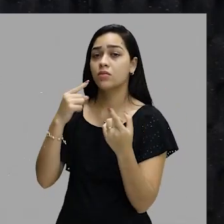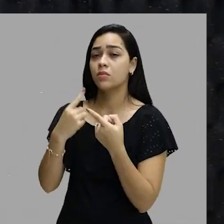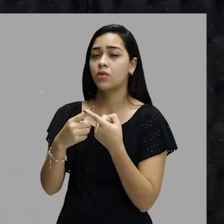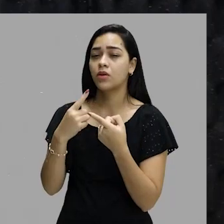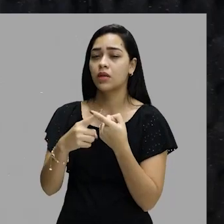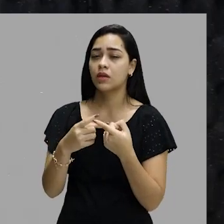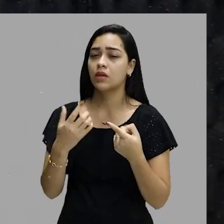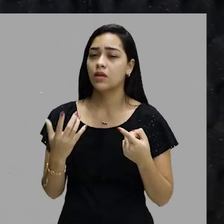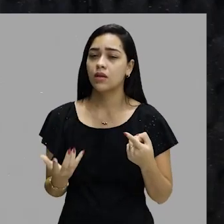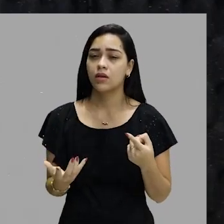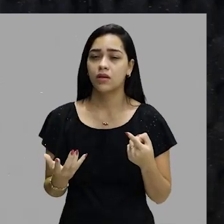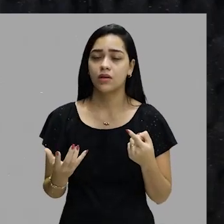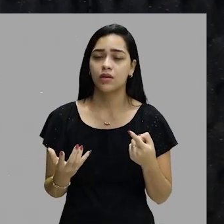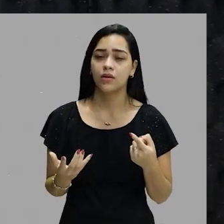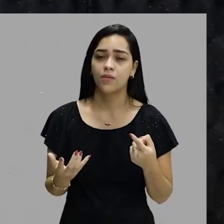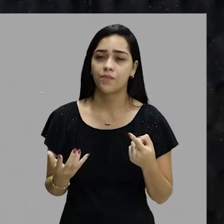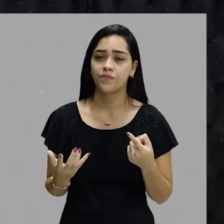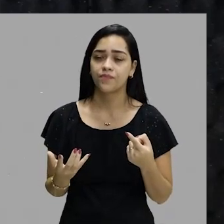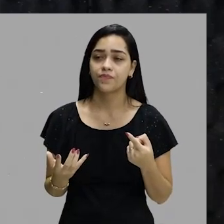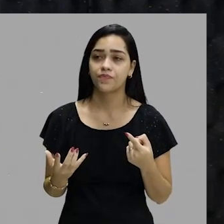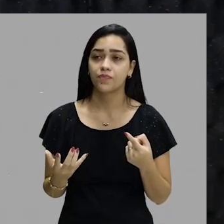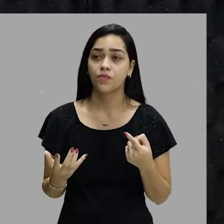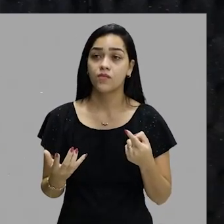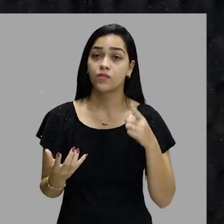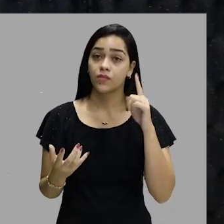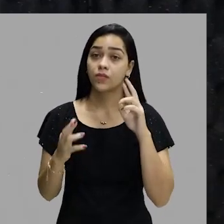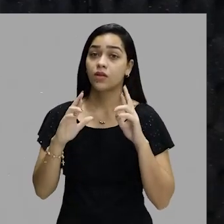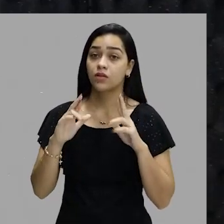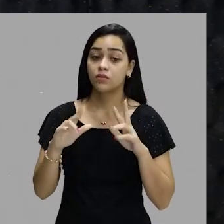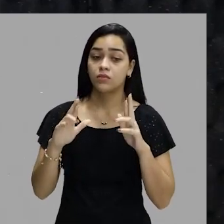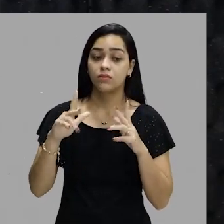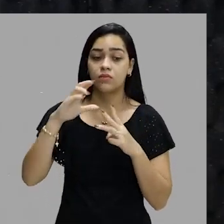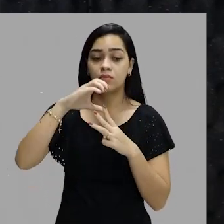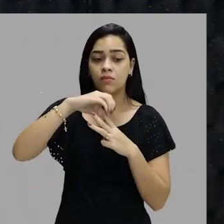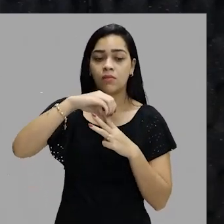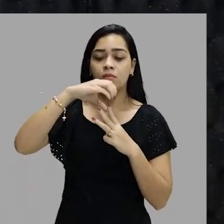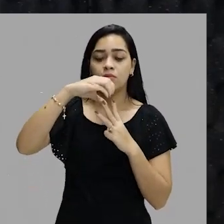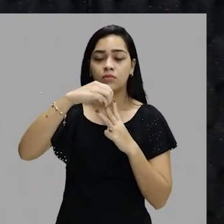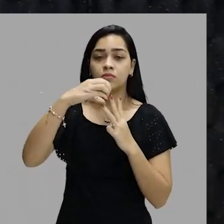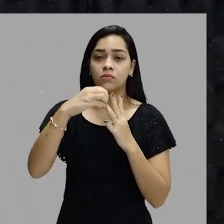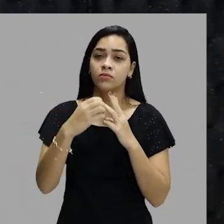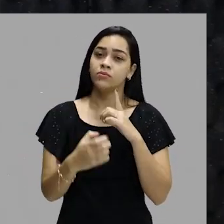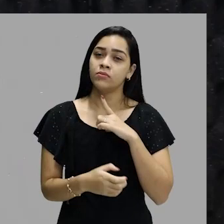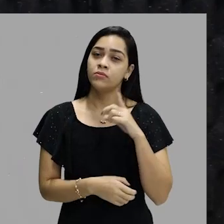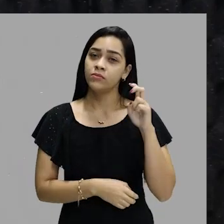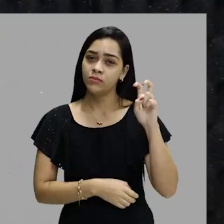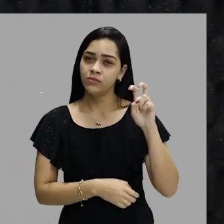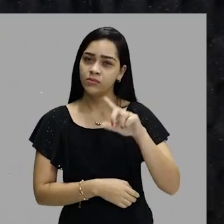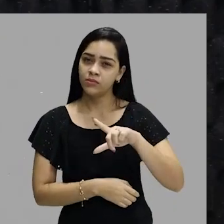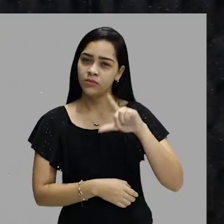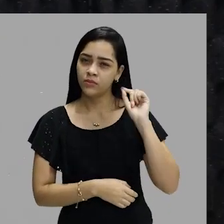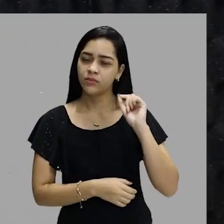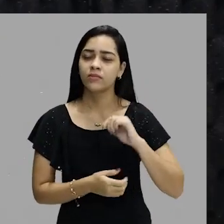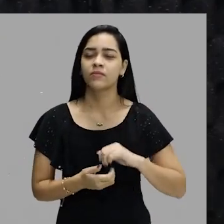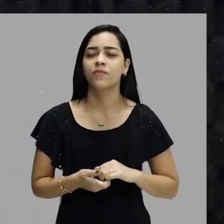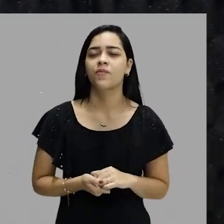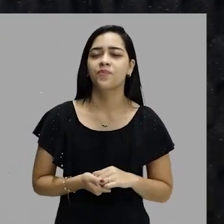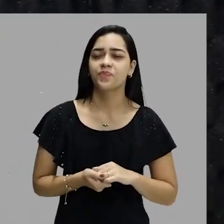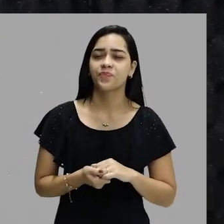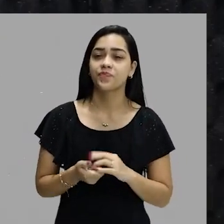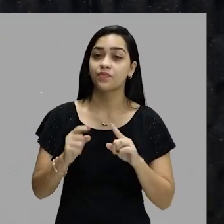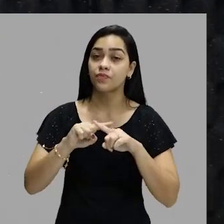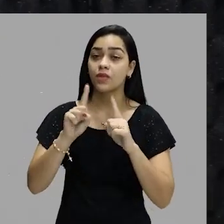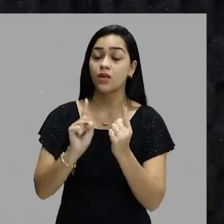de um formato diferente do Enem, por exemplo, que tem 5 alternativas. Mas como